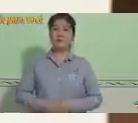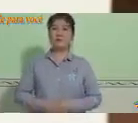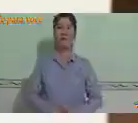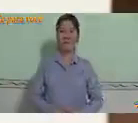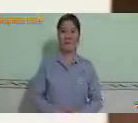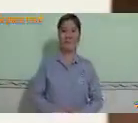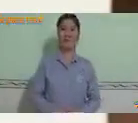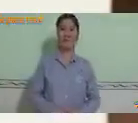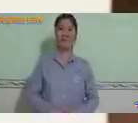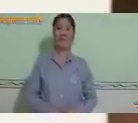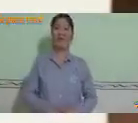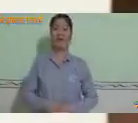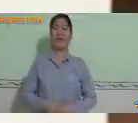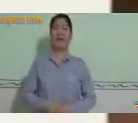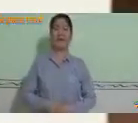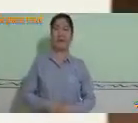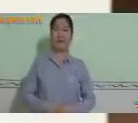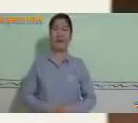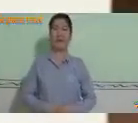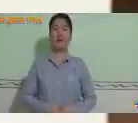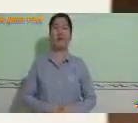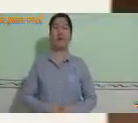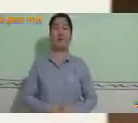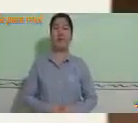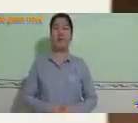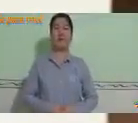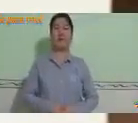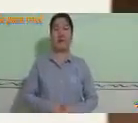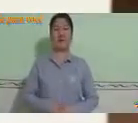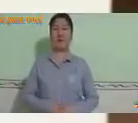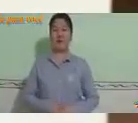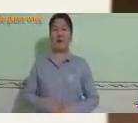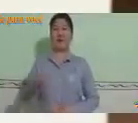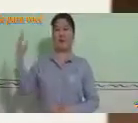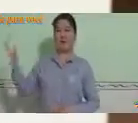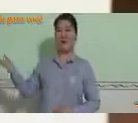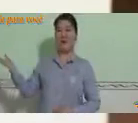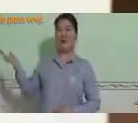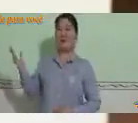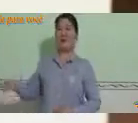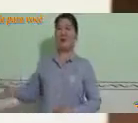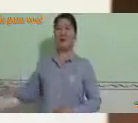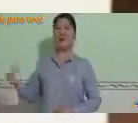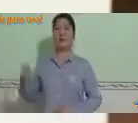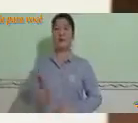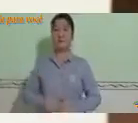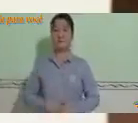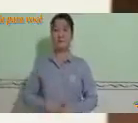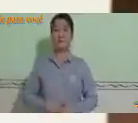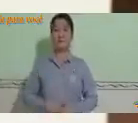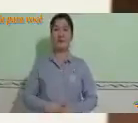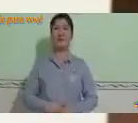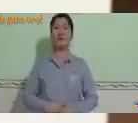na circulação, e que os efeitos produzidos pela proteína foram os mesmos daqueles obtidos por meio da atividade